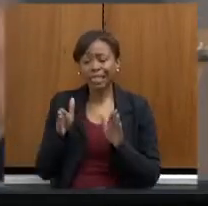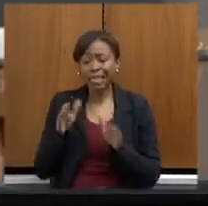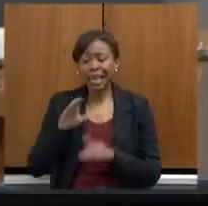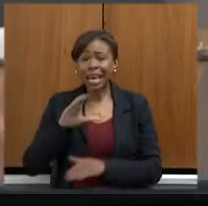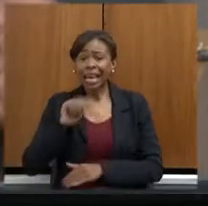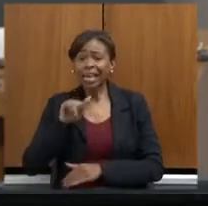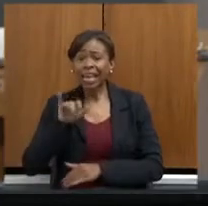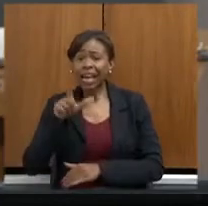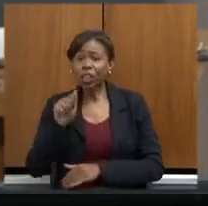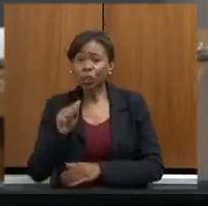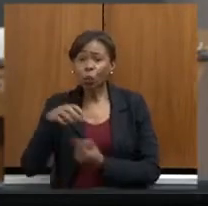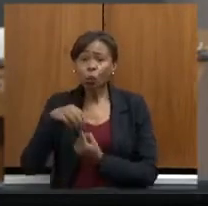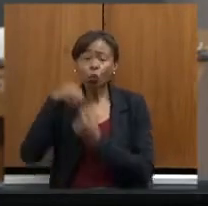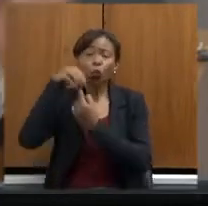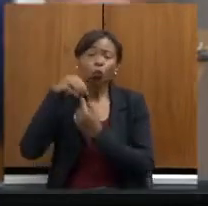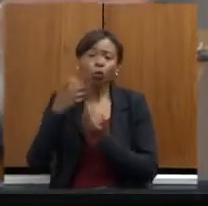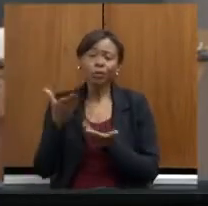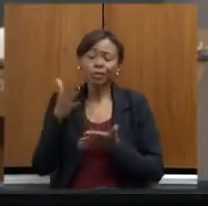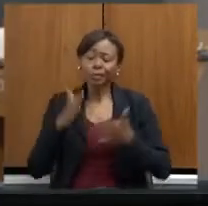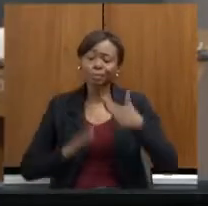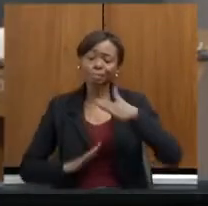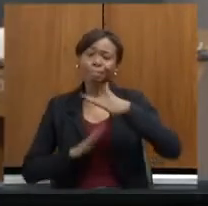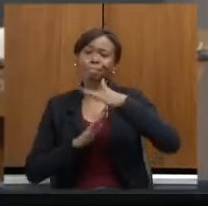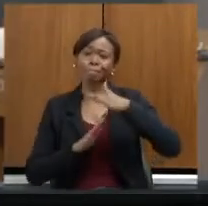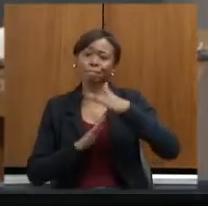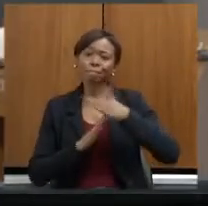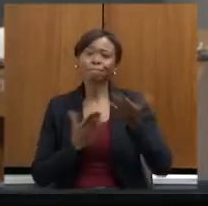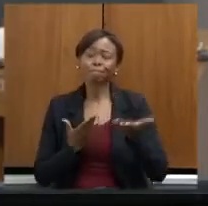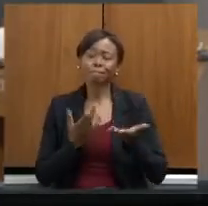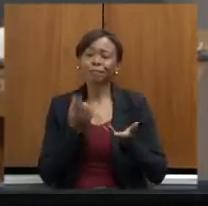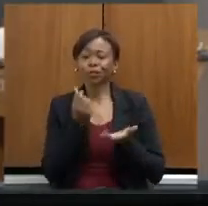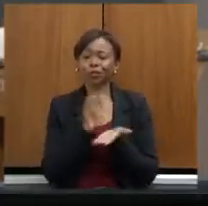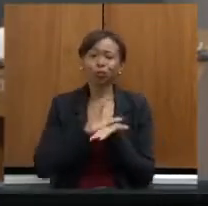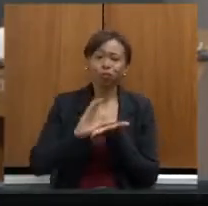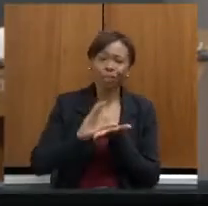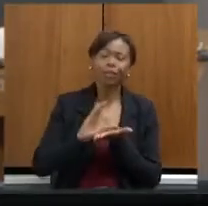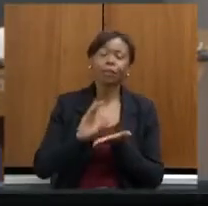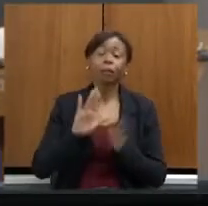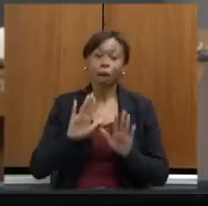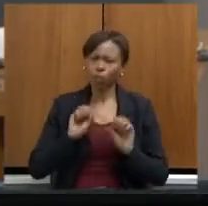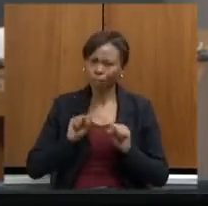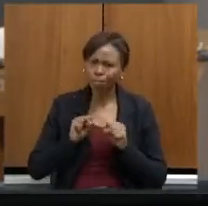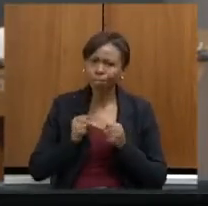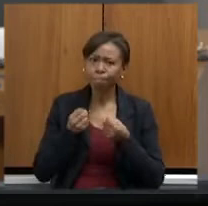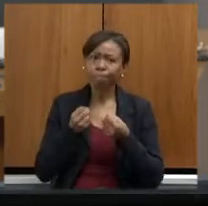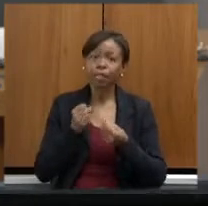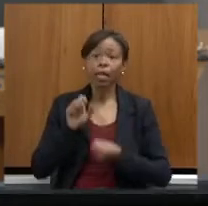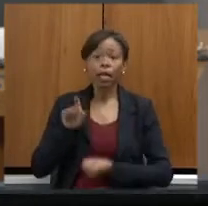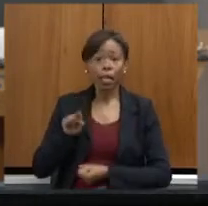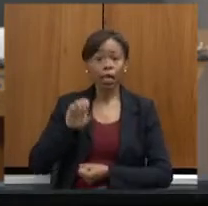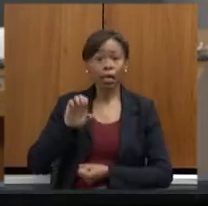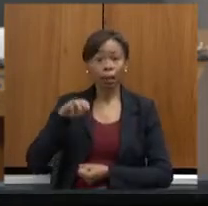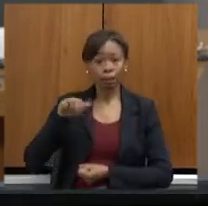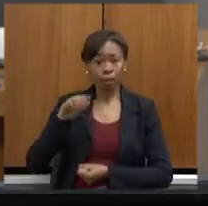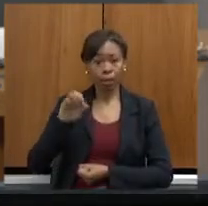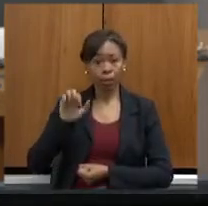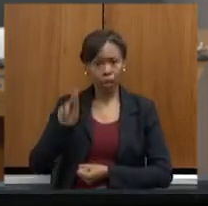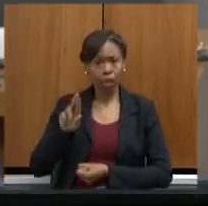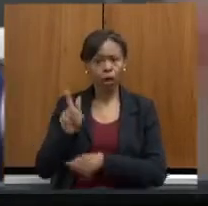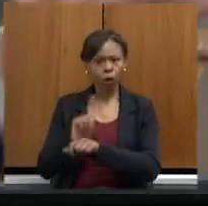a gente tem um orçamento limitado né dentro do próprio Piaget mas nós temos lutado isso aí você é matéria tem dado um exemplo de gestão